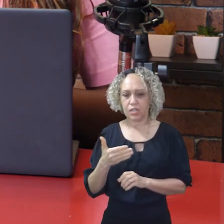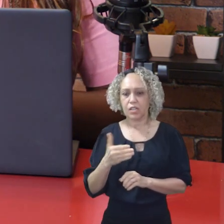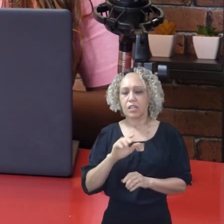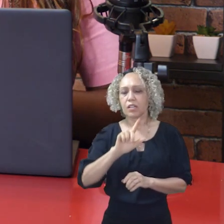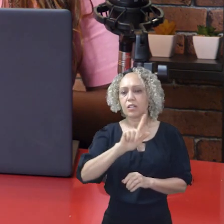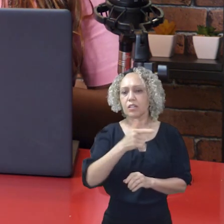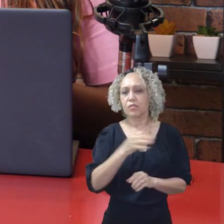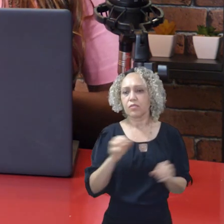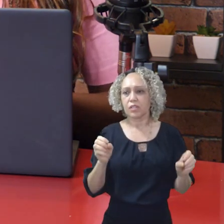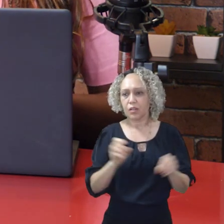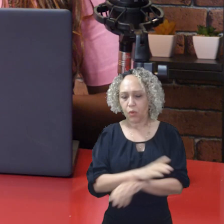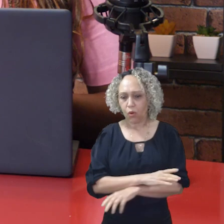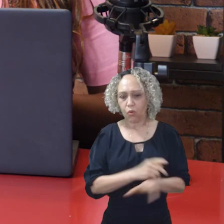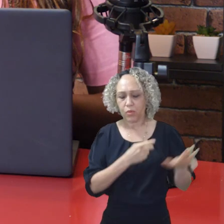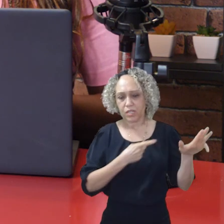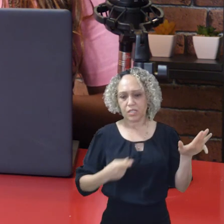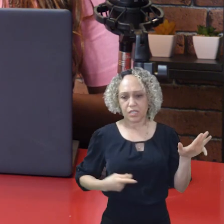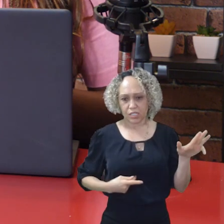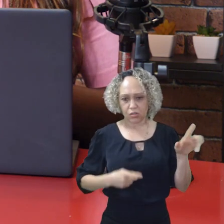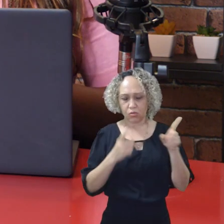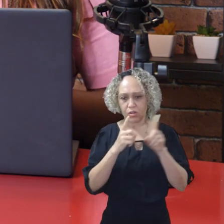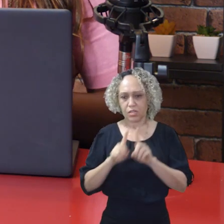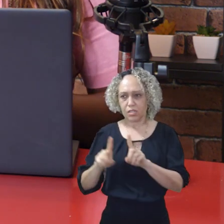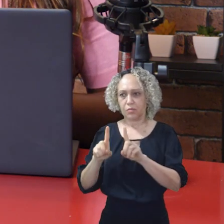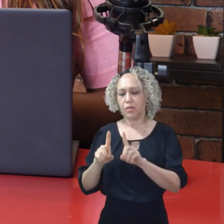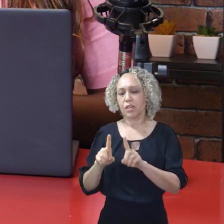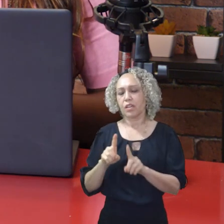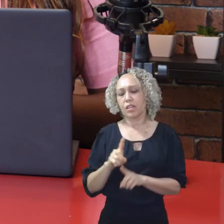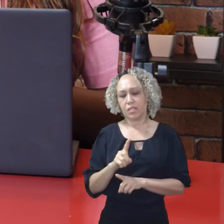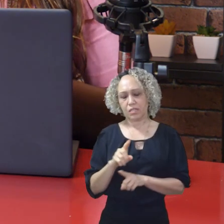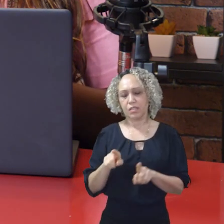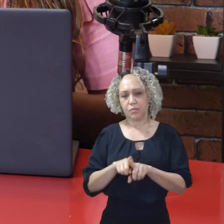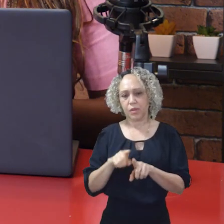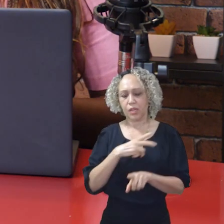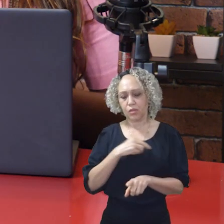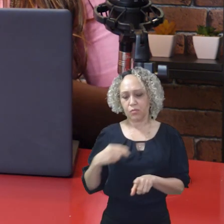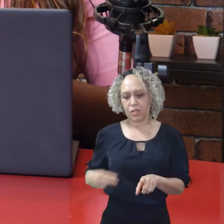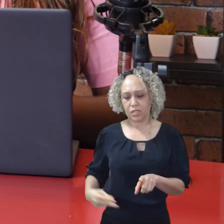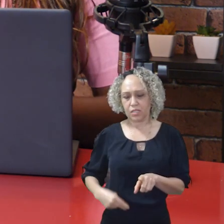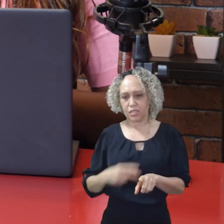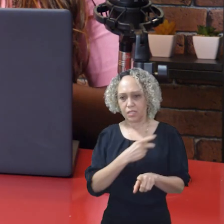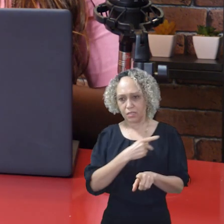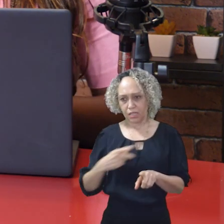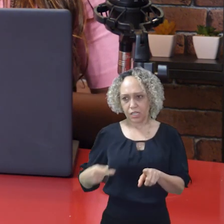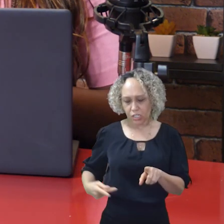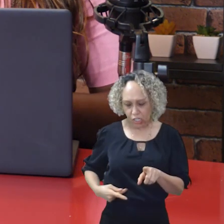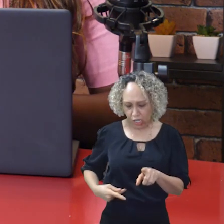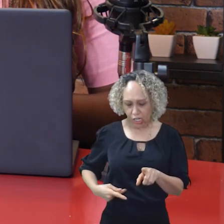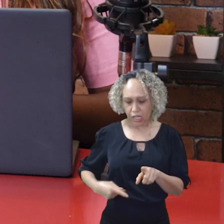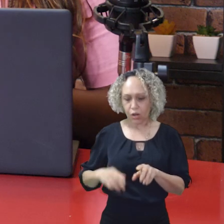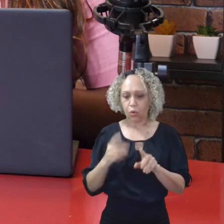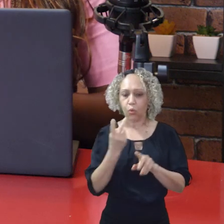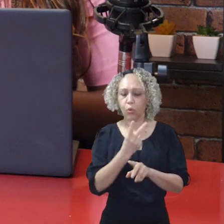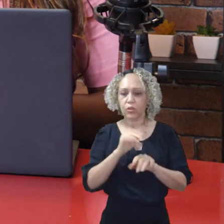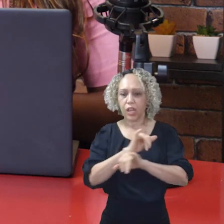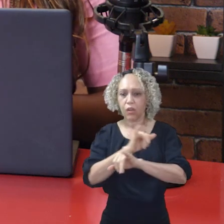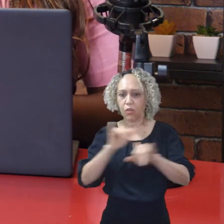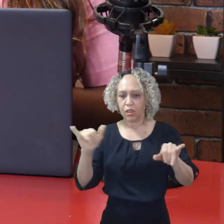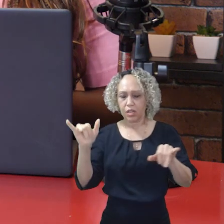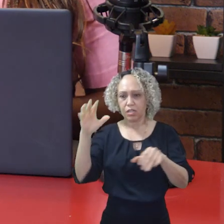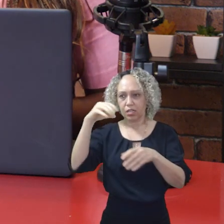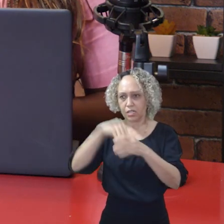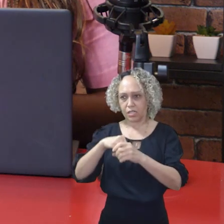Tedros Adhanom. Depois do G20, o presidente Lula e o presidente da República Popular da China, Xi